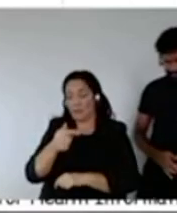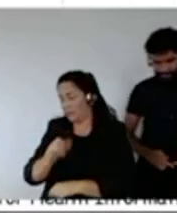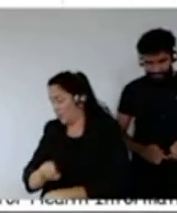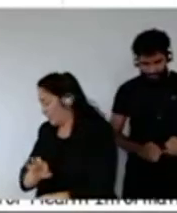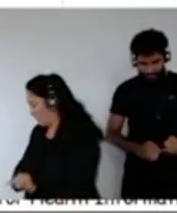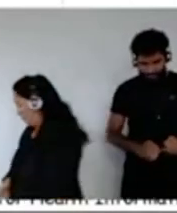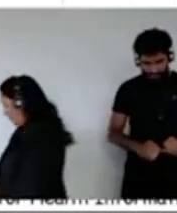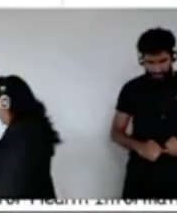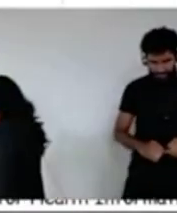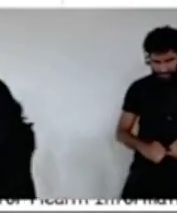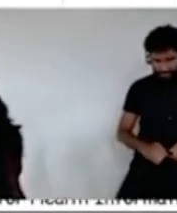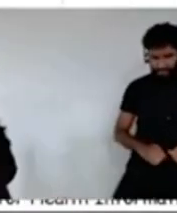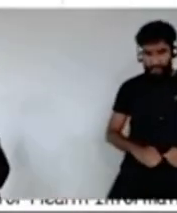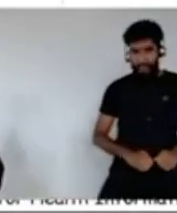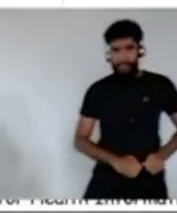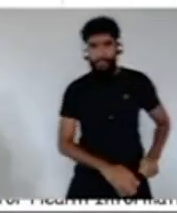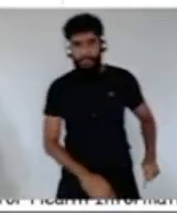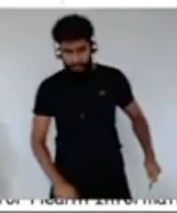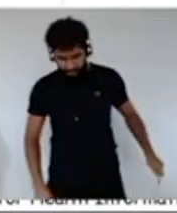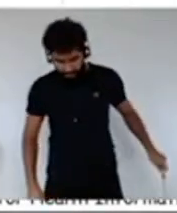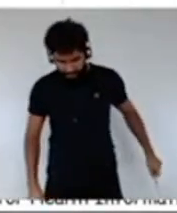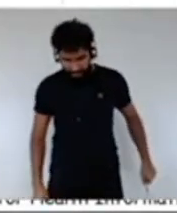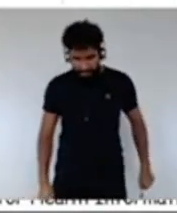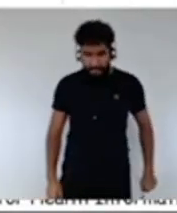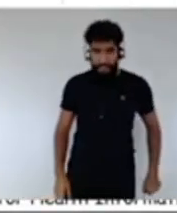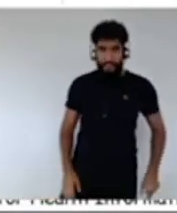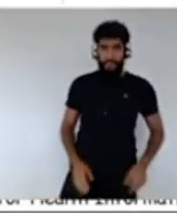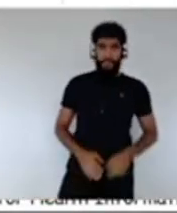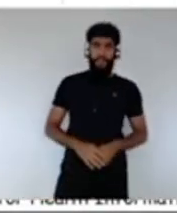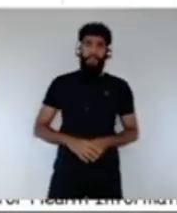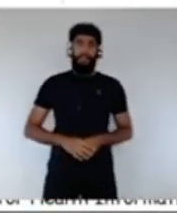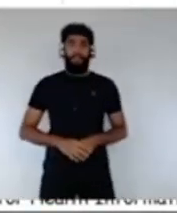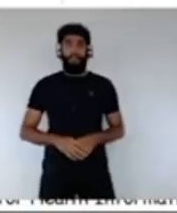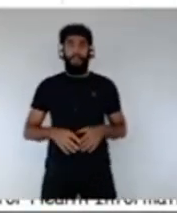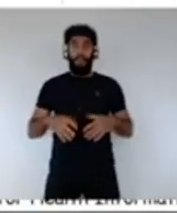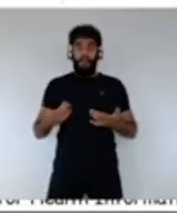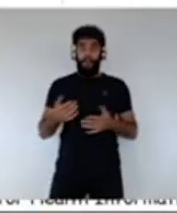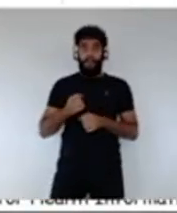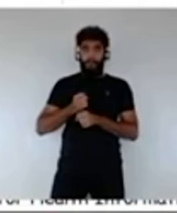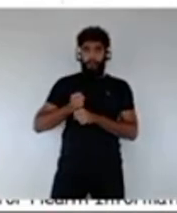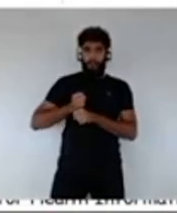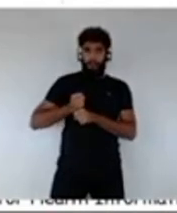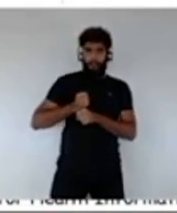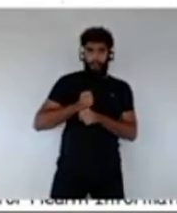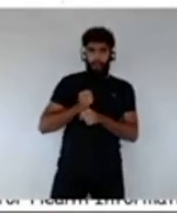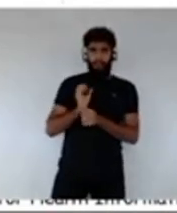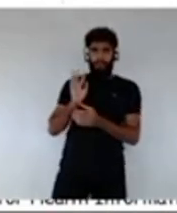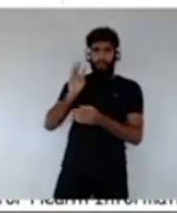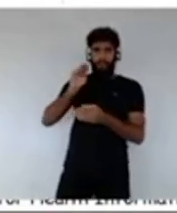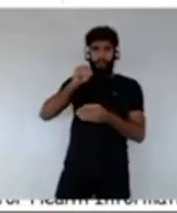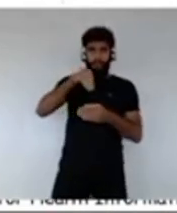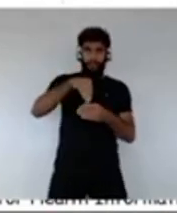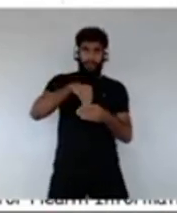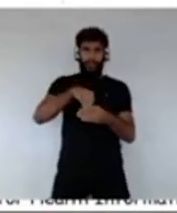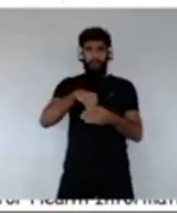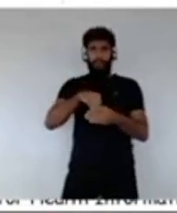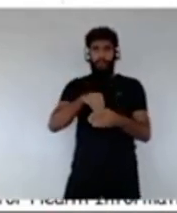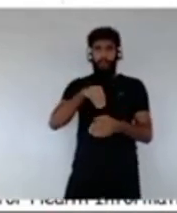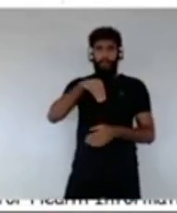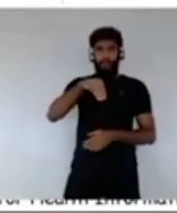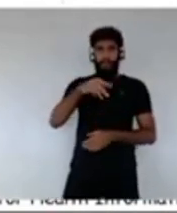70% dos idosos em países desenvolvidos passam os seus últimos anos dentro de uma ILPI. Na nossa realidade, ainda